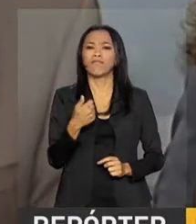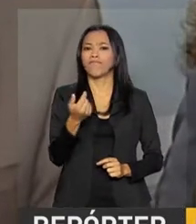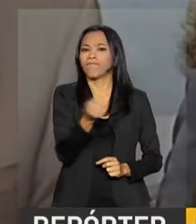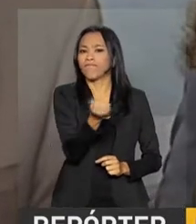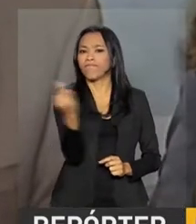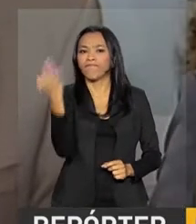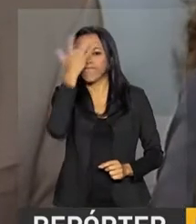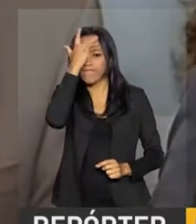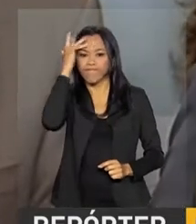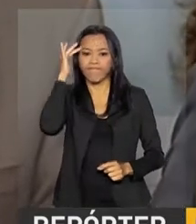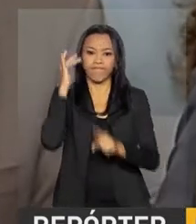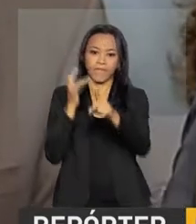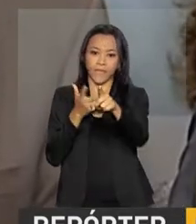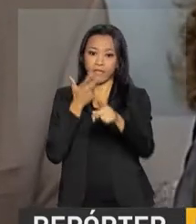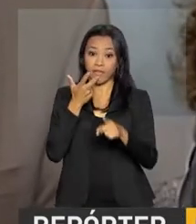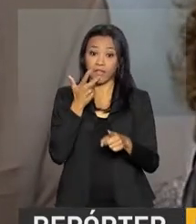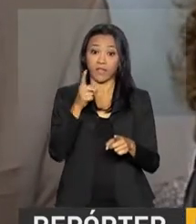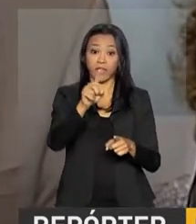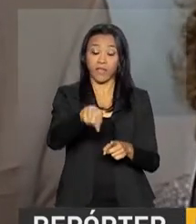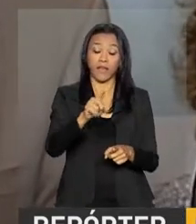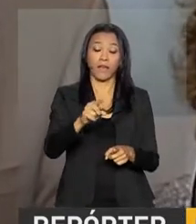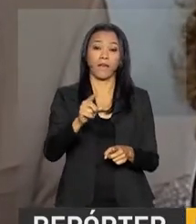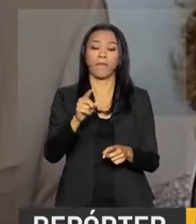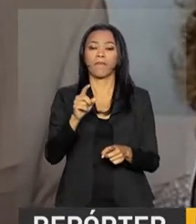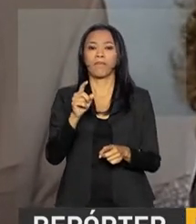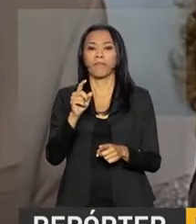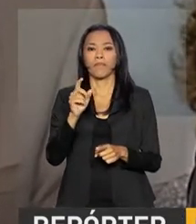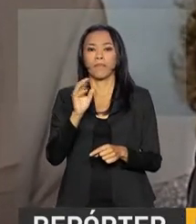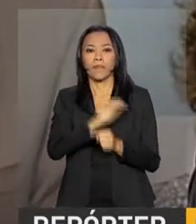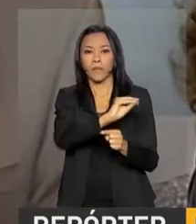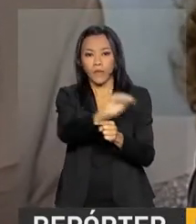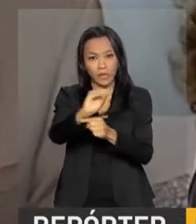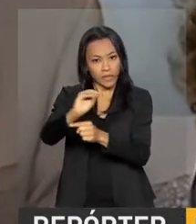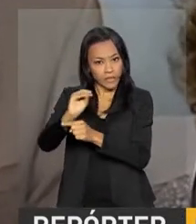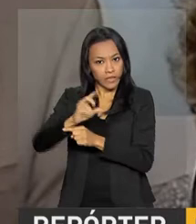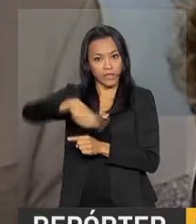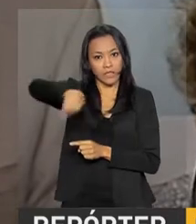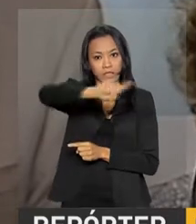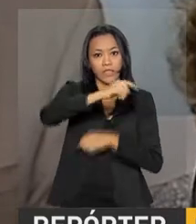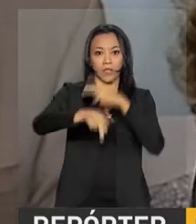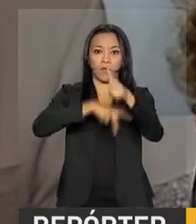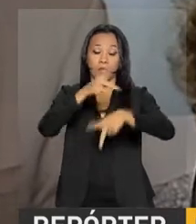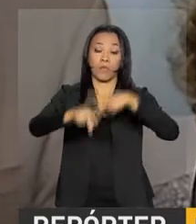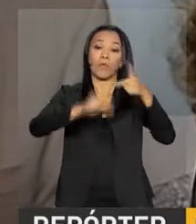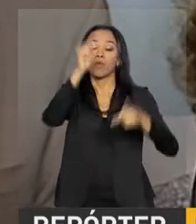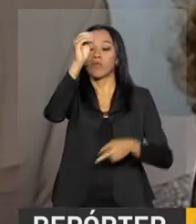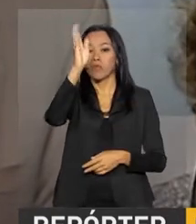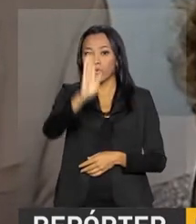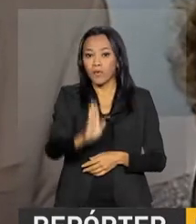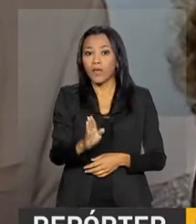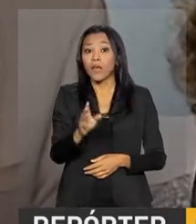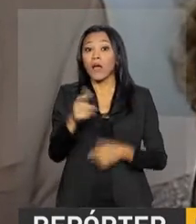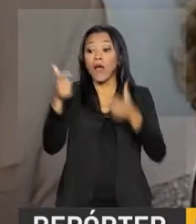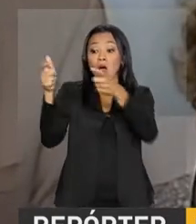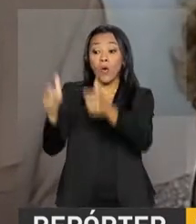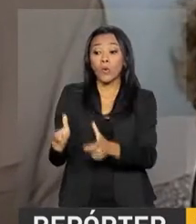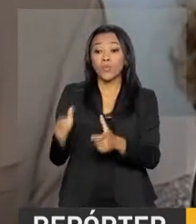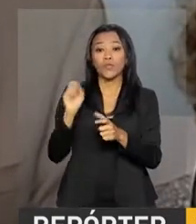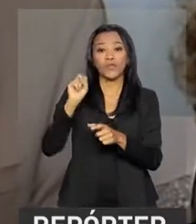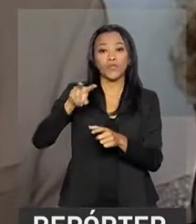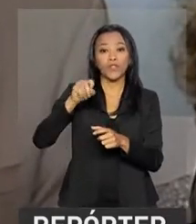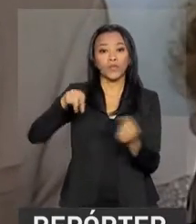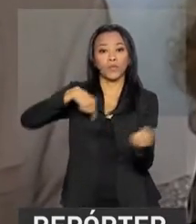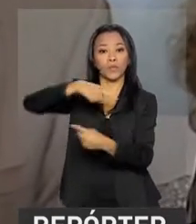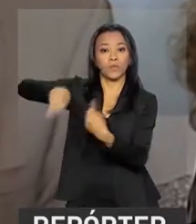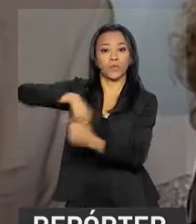nacional a população brasileira diárias onde não circulavam vírus então quando a gente